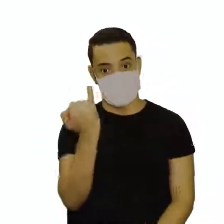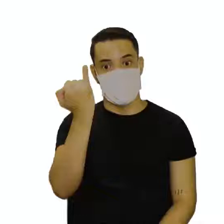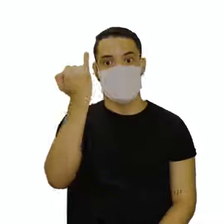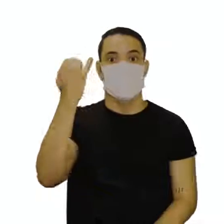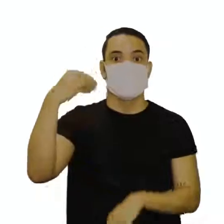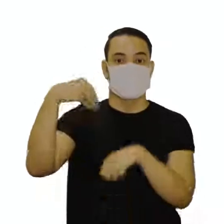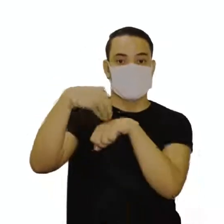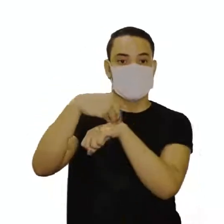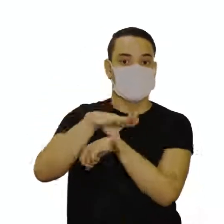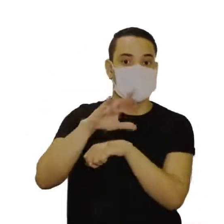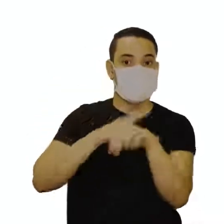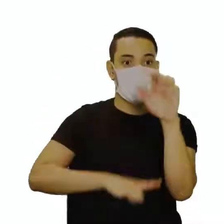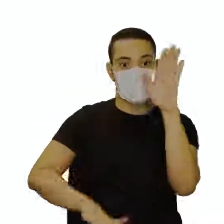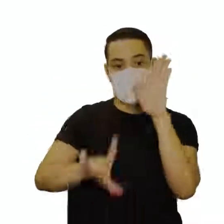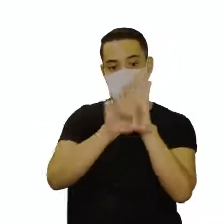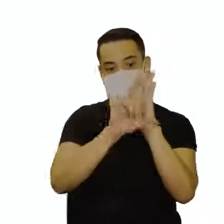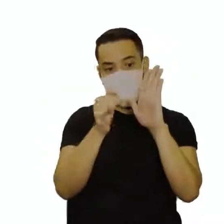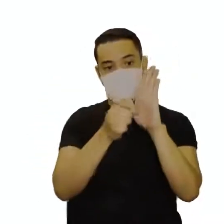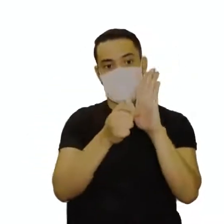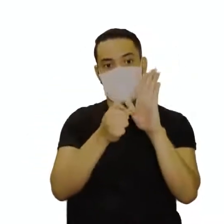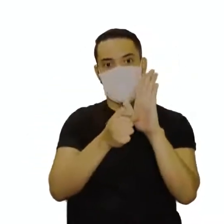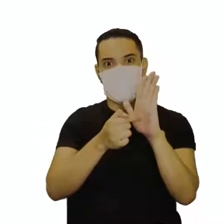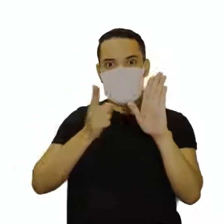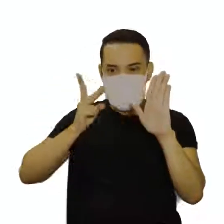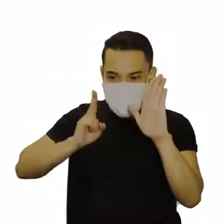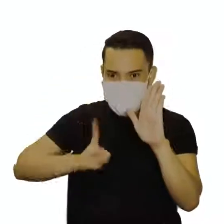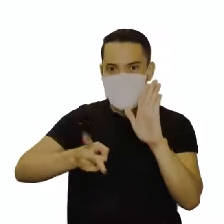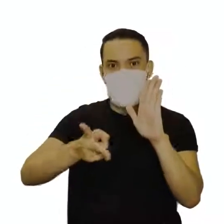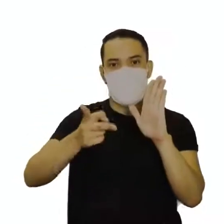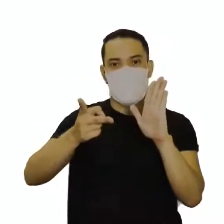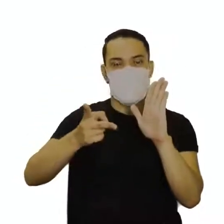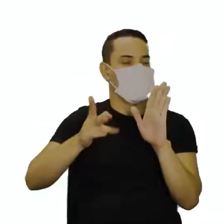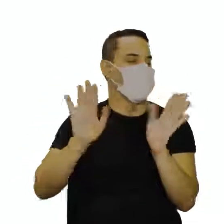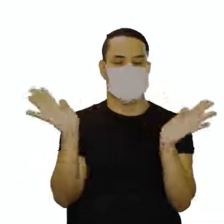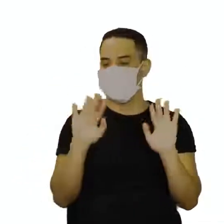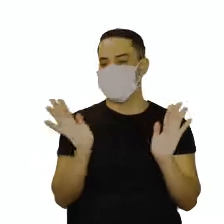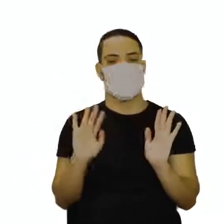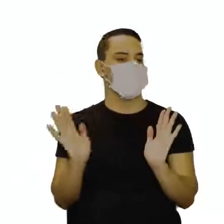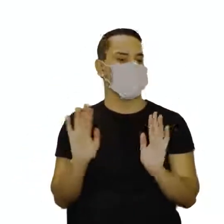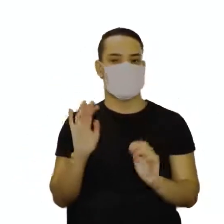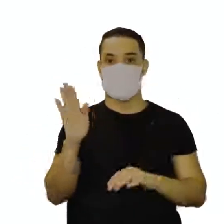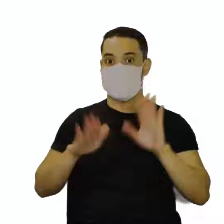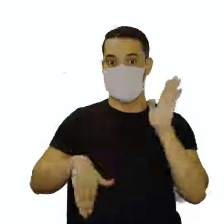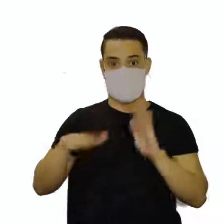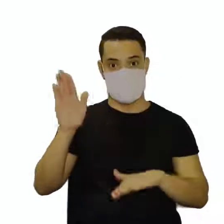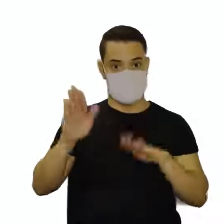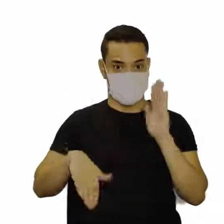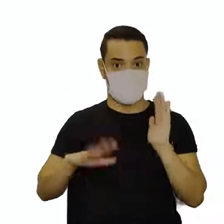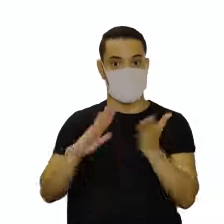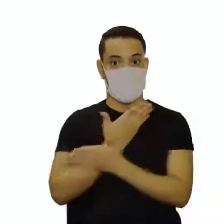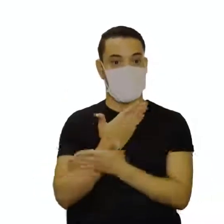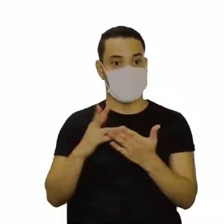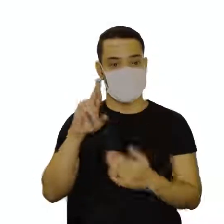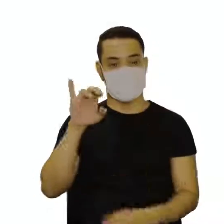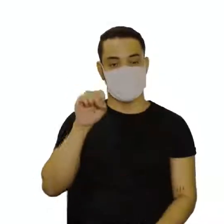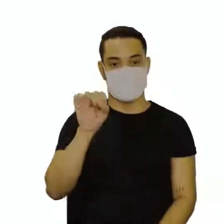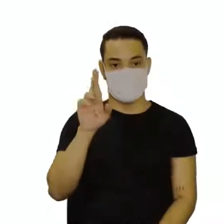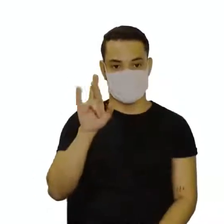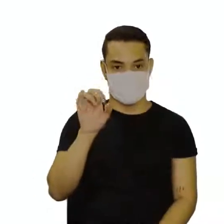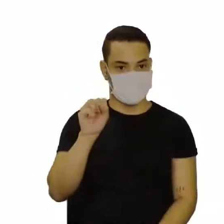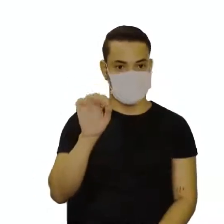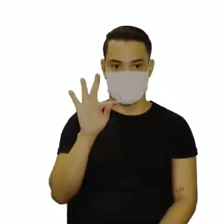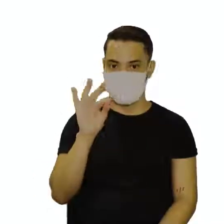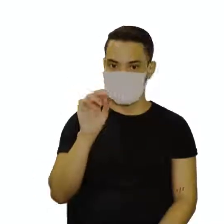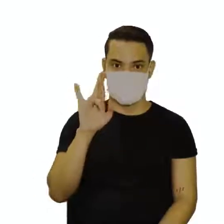essa lei nem sempre é válida, ou seja, ela não se aplica a todos os resistores, certo? Então, tomar